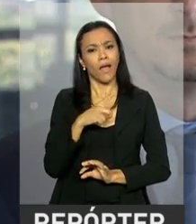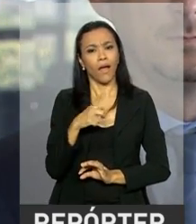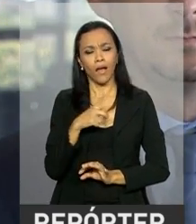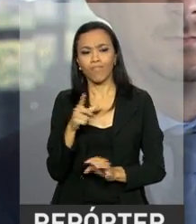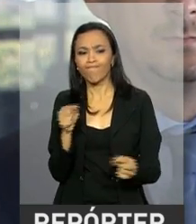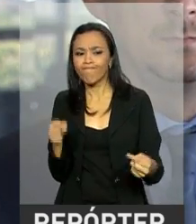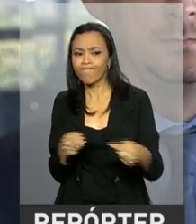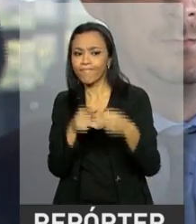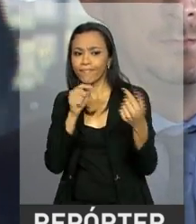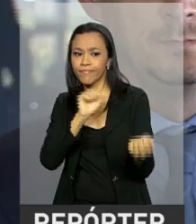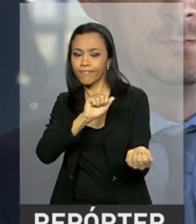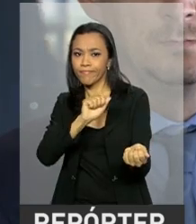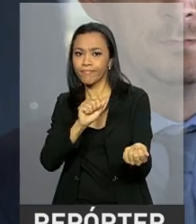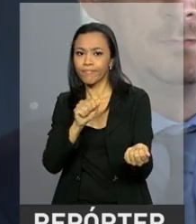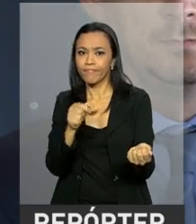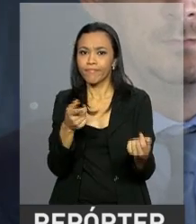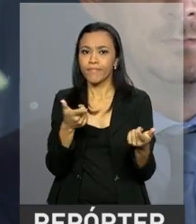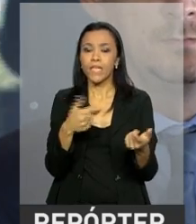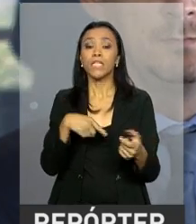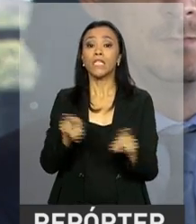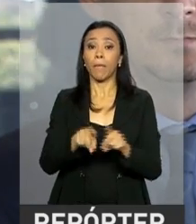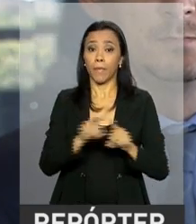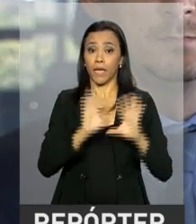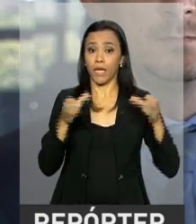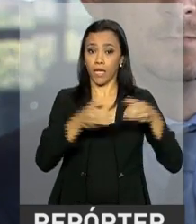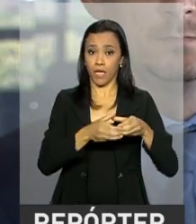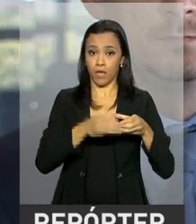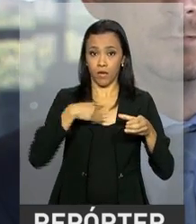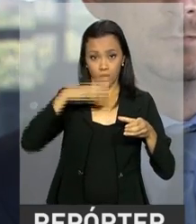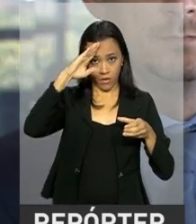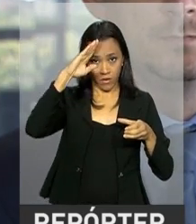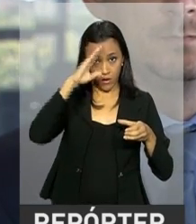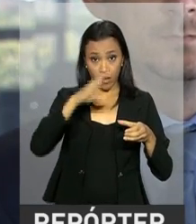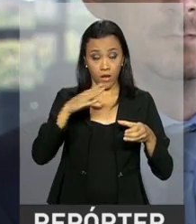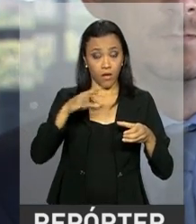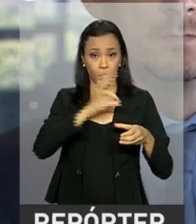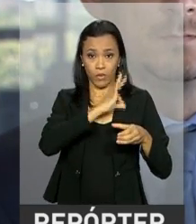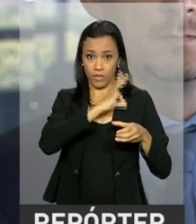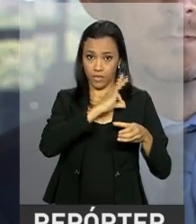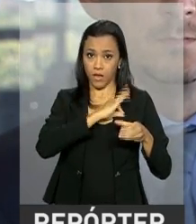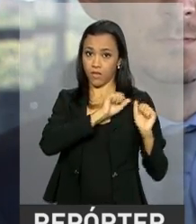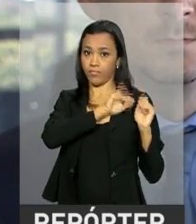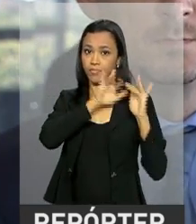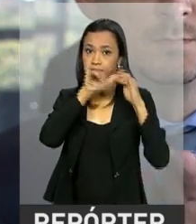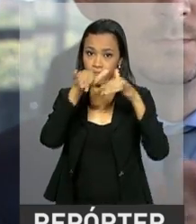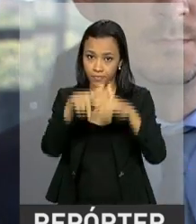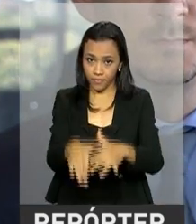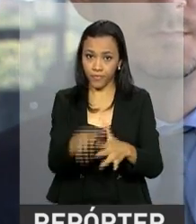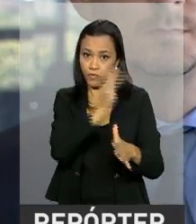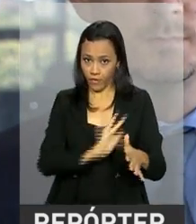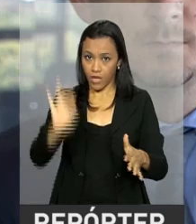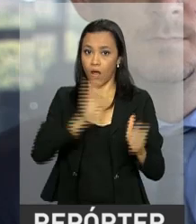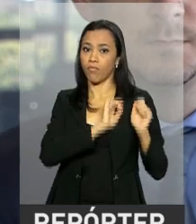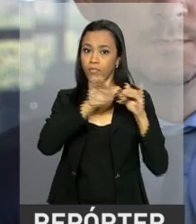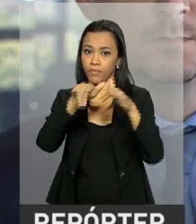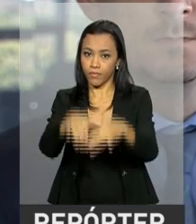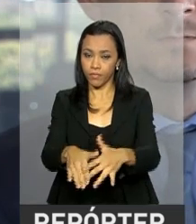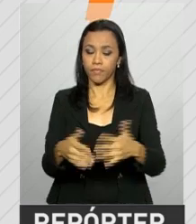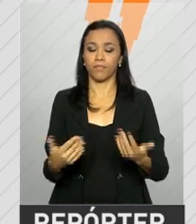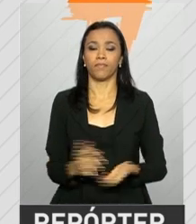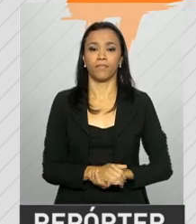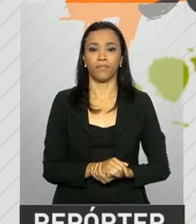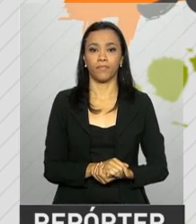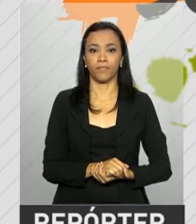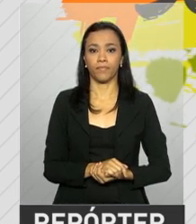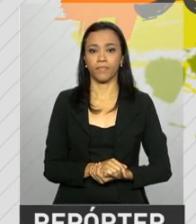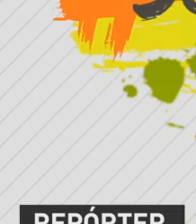número de de Agentes da força nacional para a operação do dos jogos paralímpicos sem nenhum prejuízo a